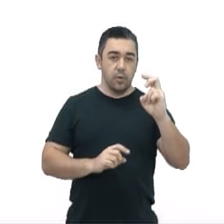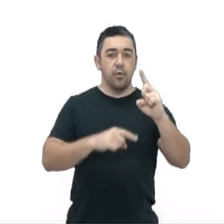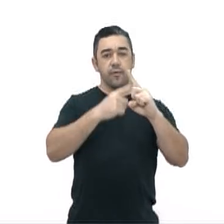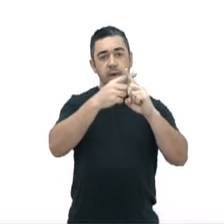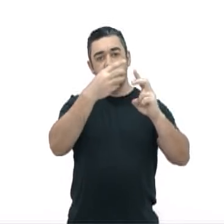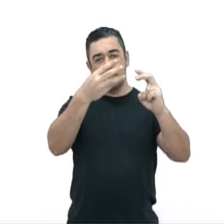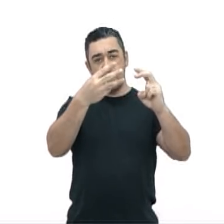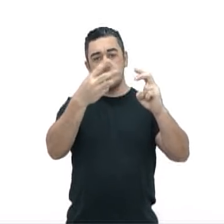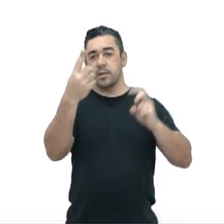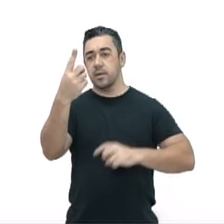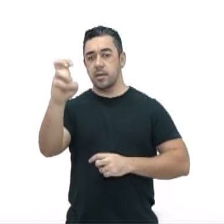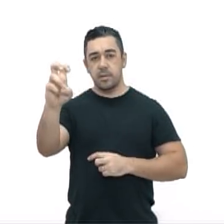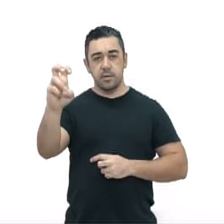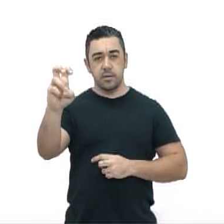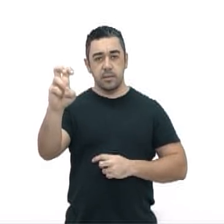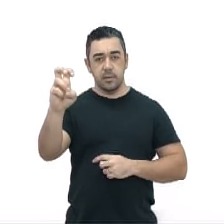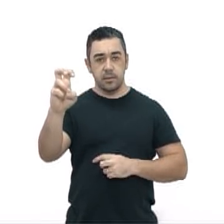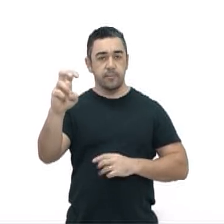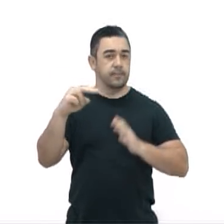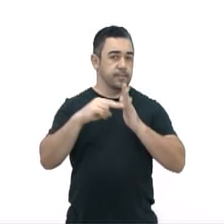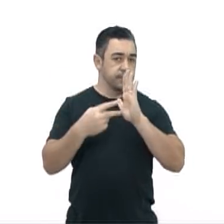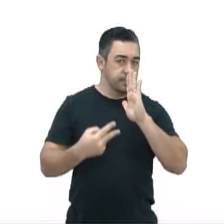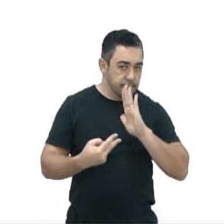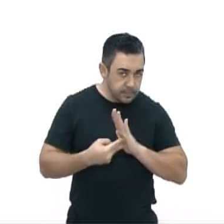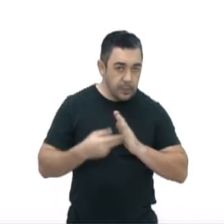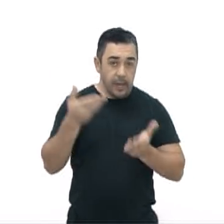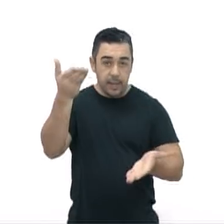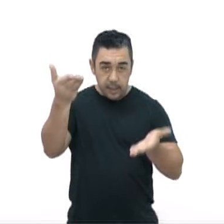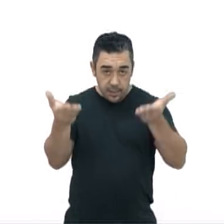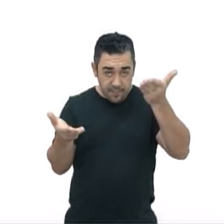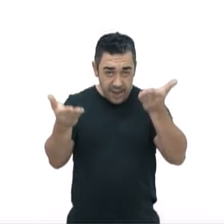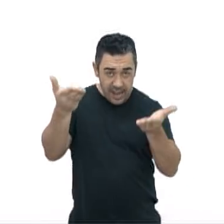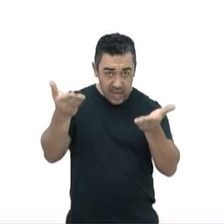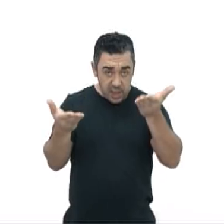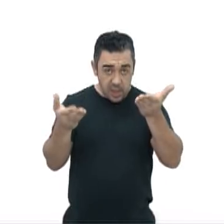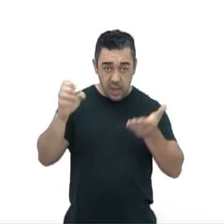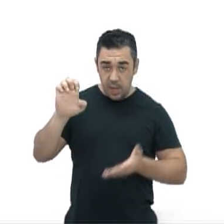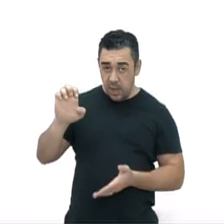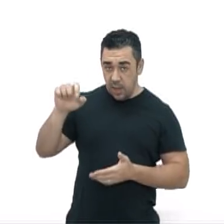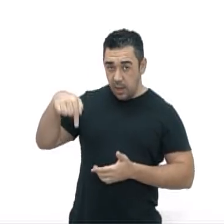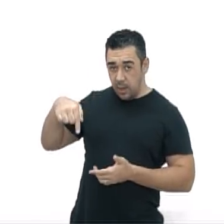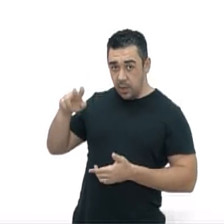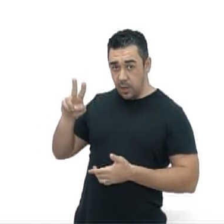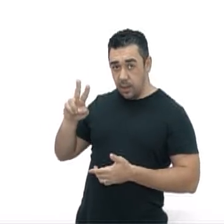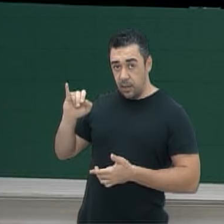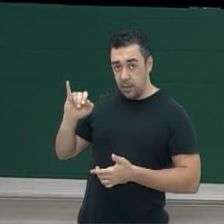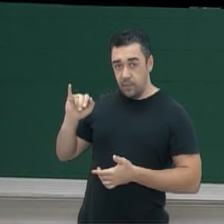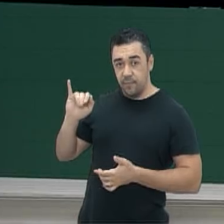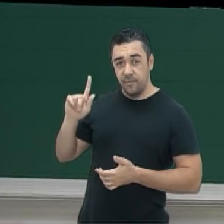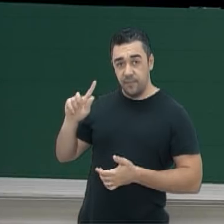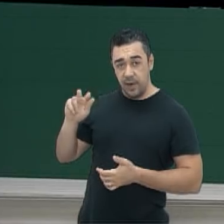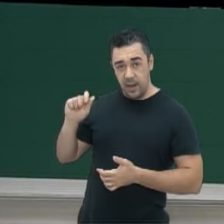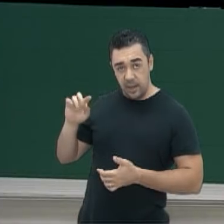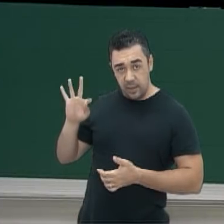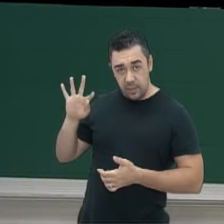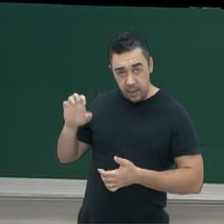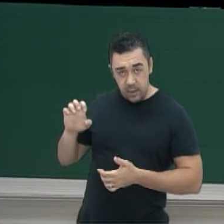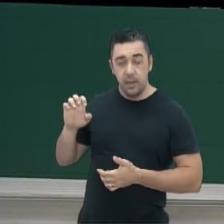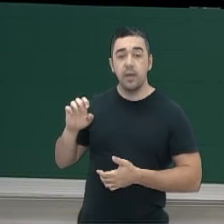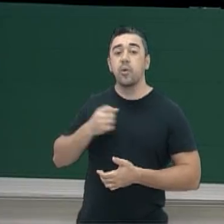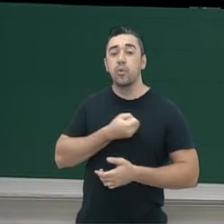3 vai ser 15. Então uma fração equivalente a 5 nonos, cujo